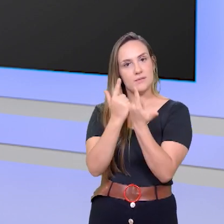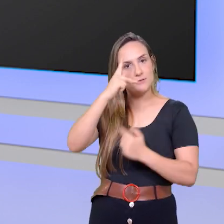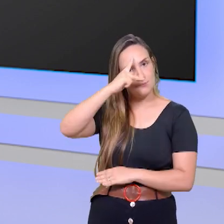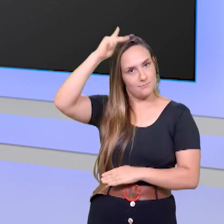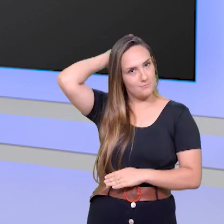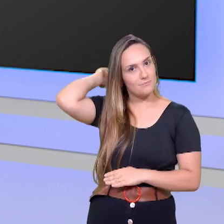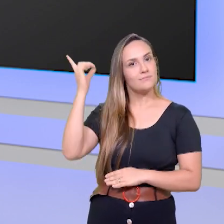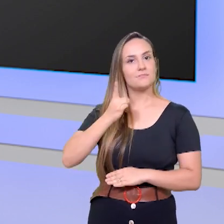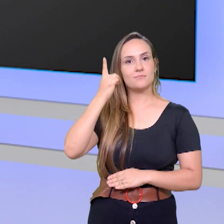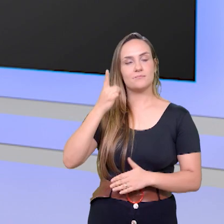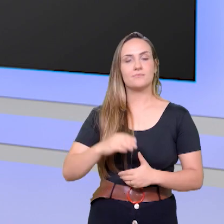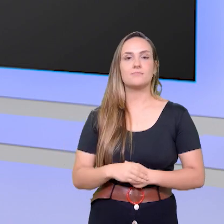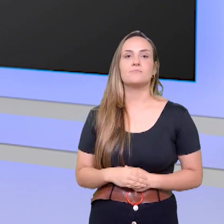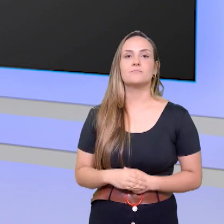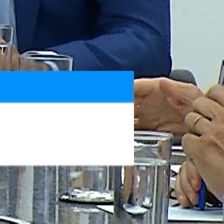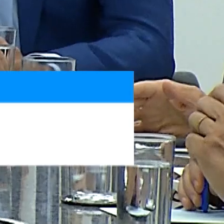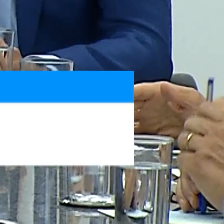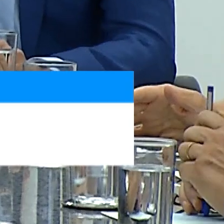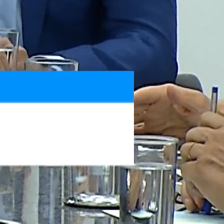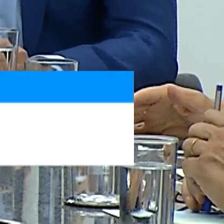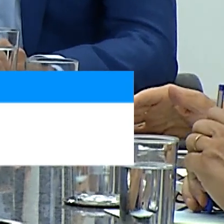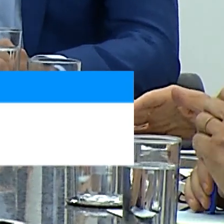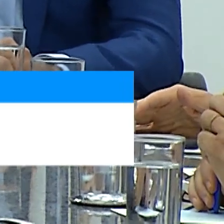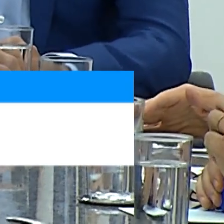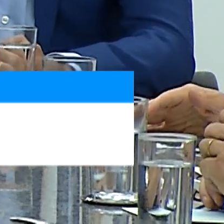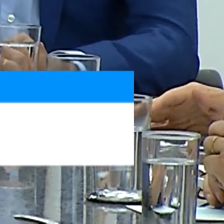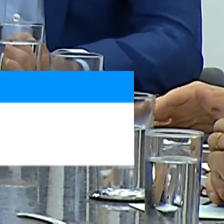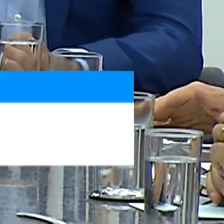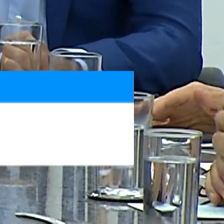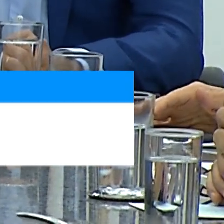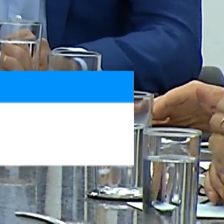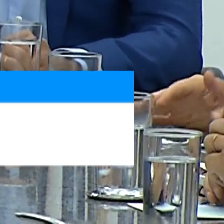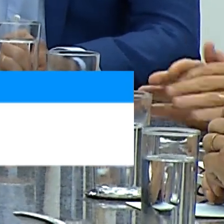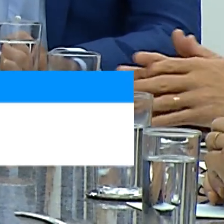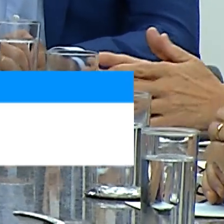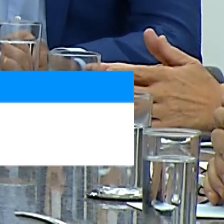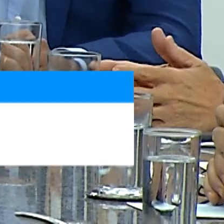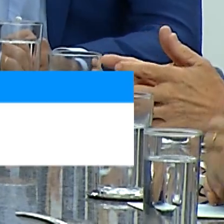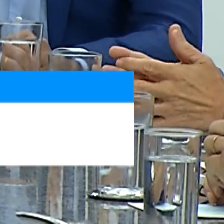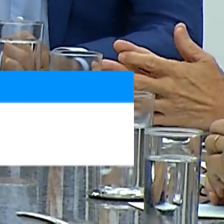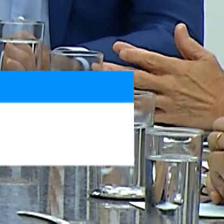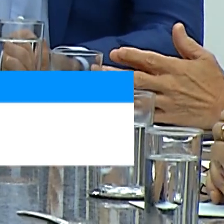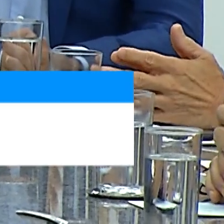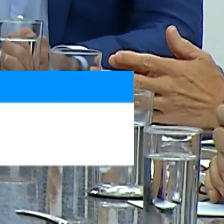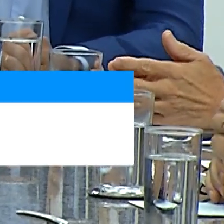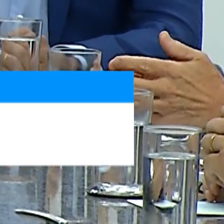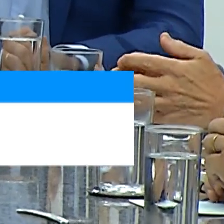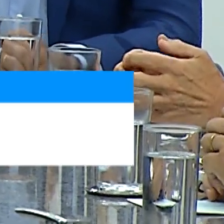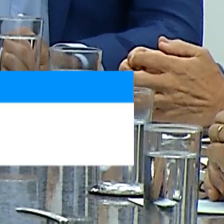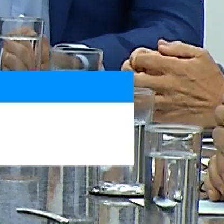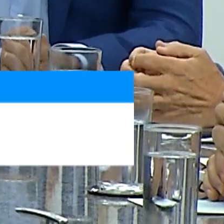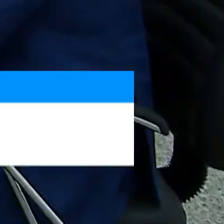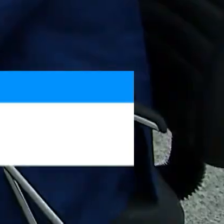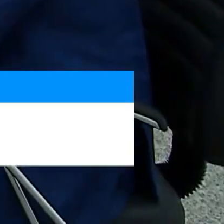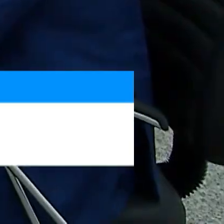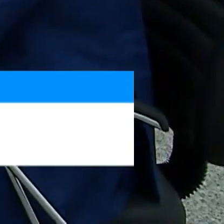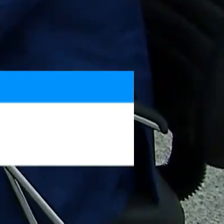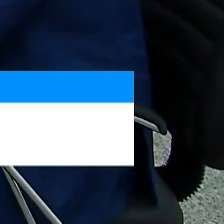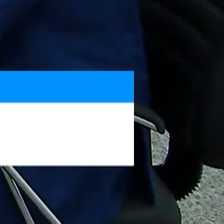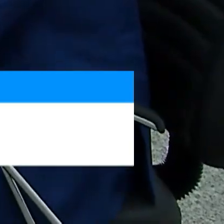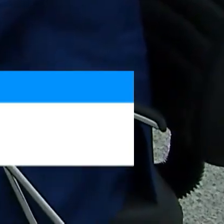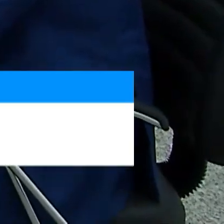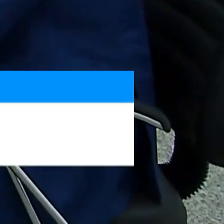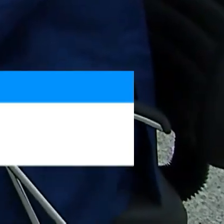Lemes, deputado Paulo Correa. O governador eleito por Mato Grosso do Sul, Eduardo Riedel, do PSDB, participou